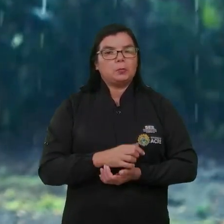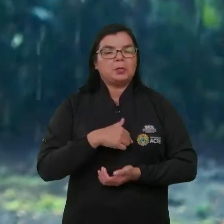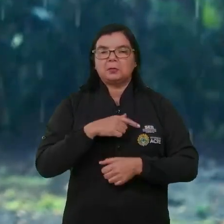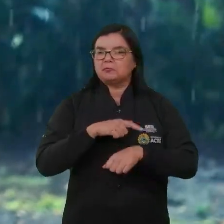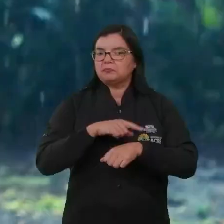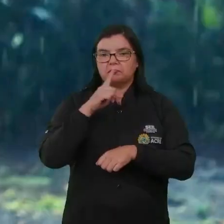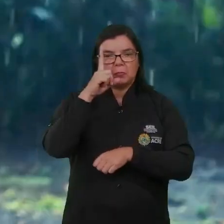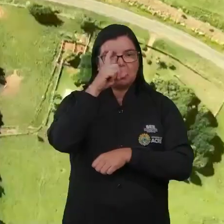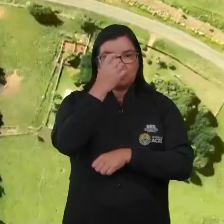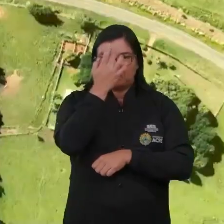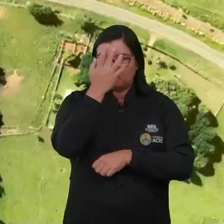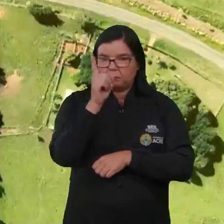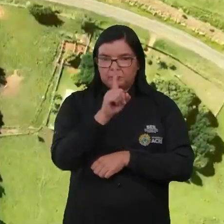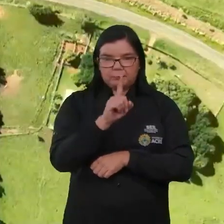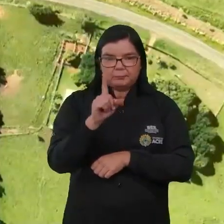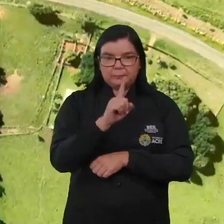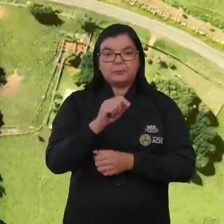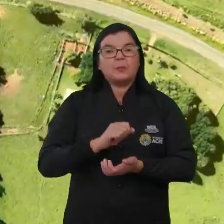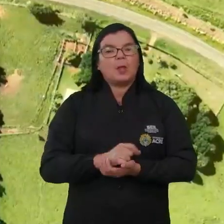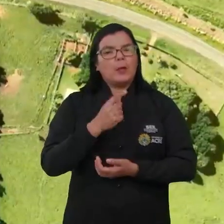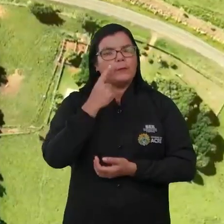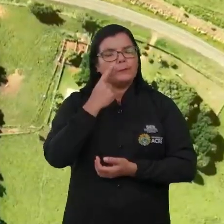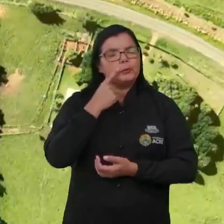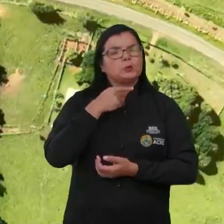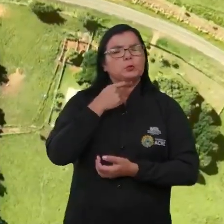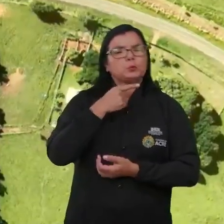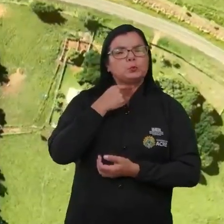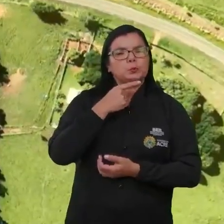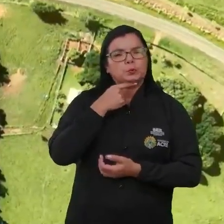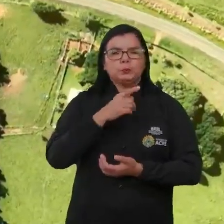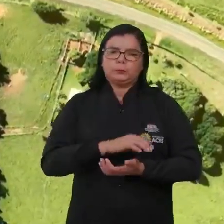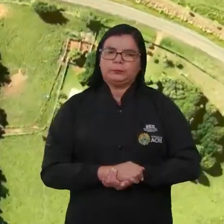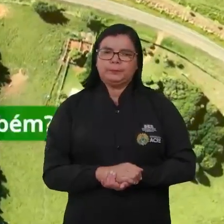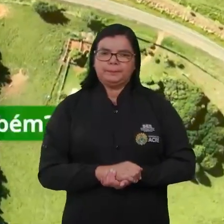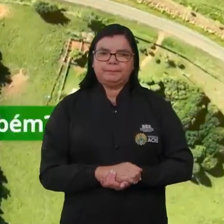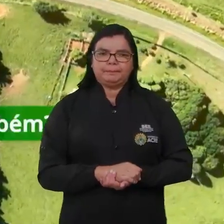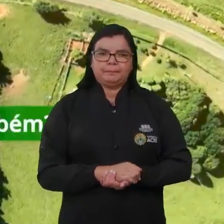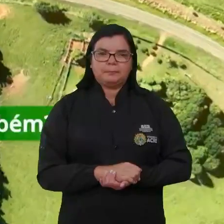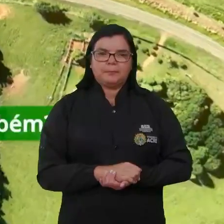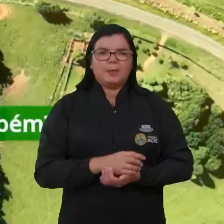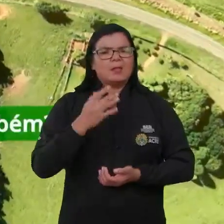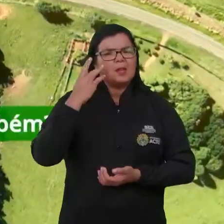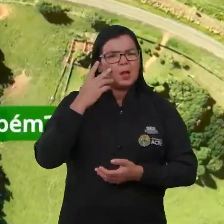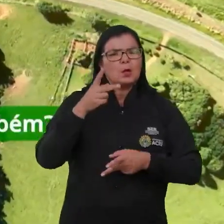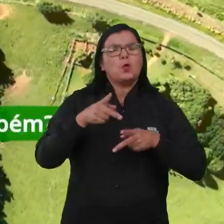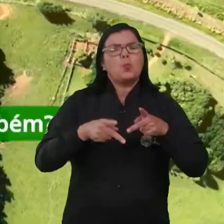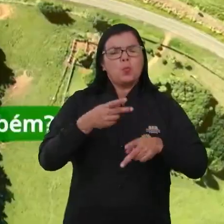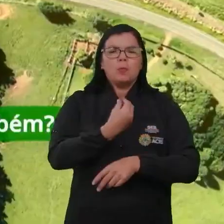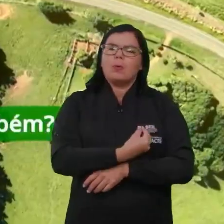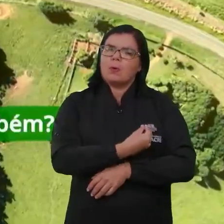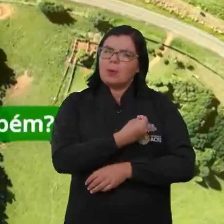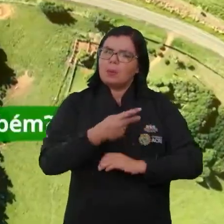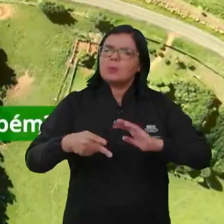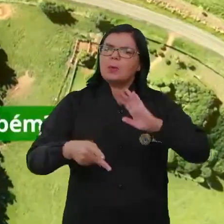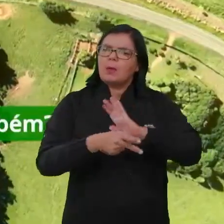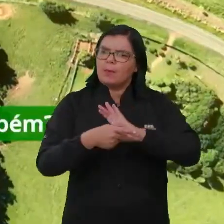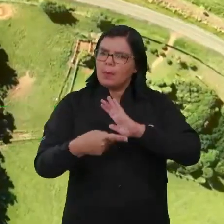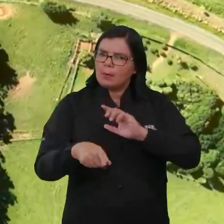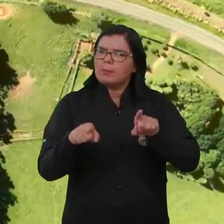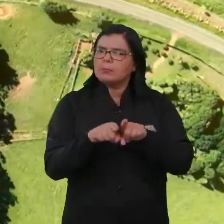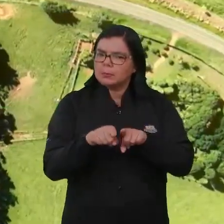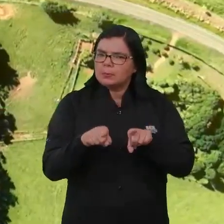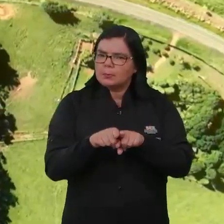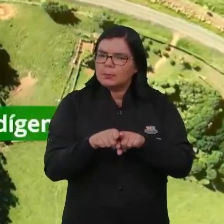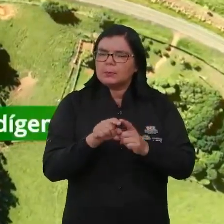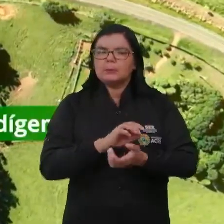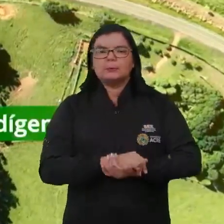não é tempo fácil não. A gente fica com aquela dúvida. Será que esse povo habitaram aqui